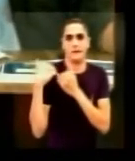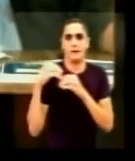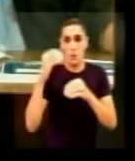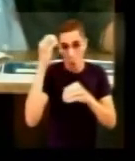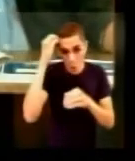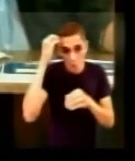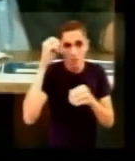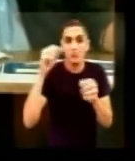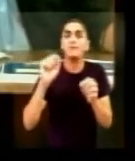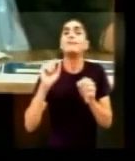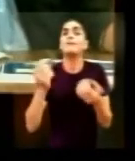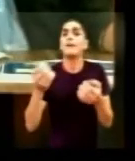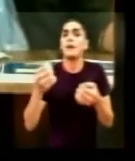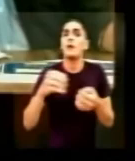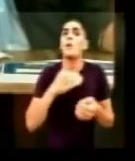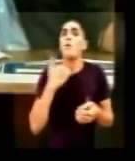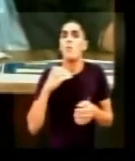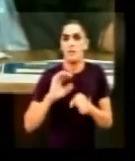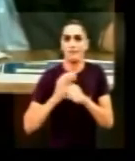na realidade, é